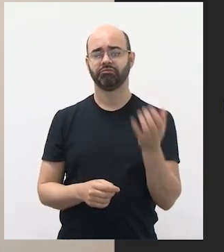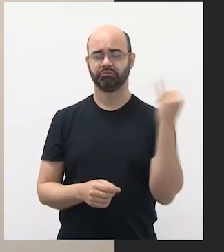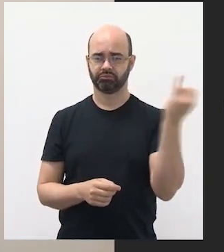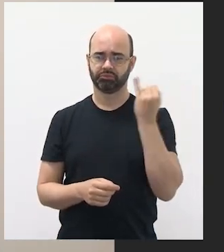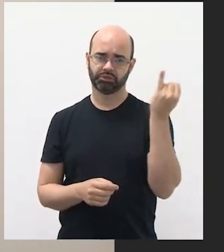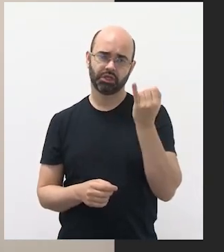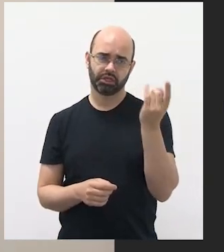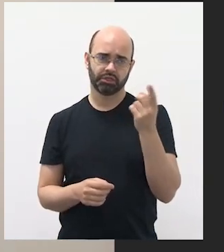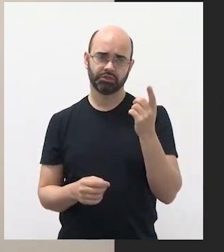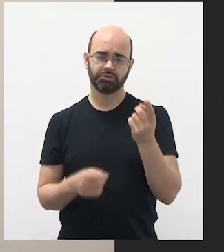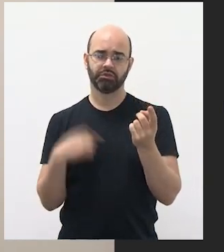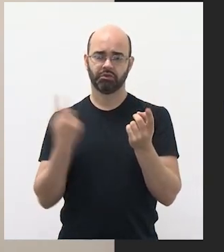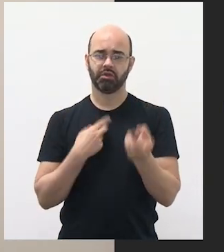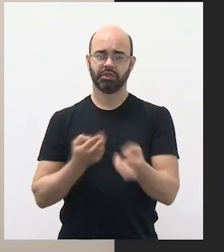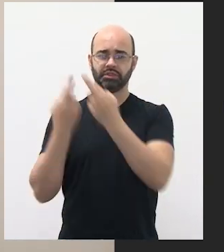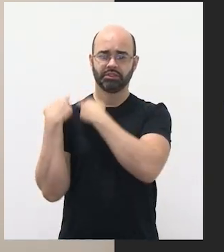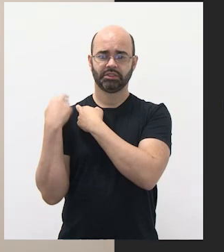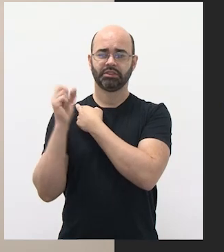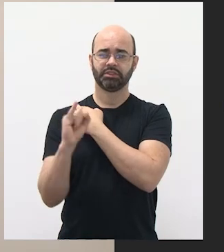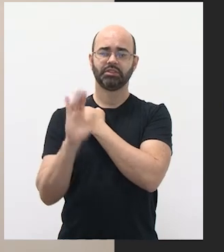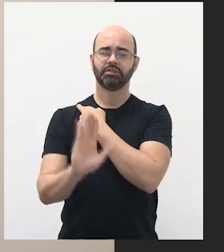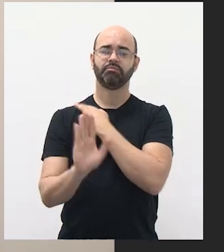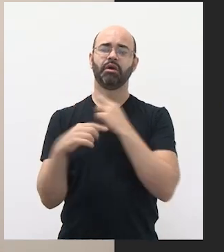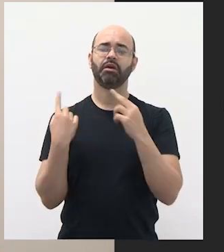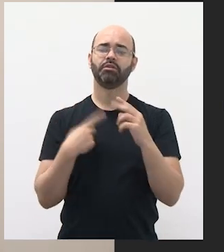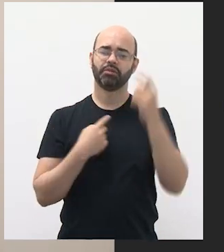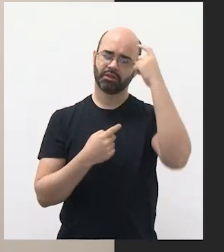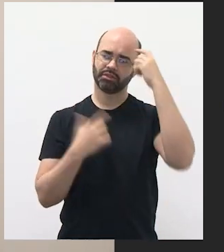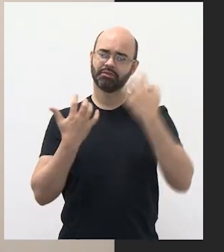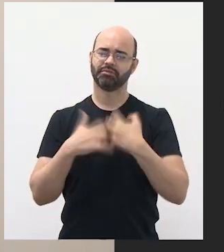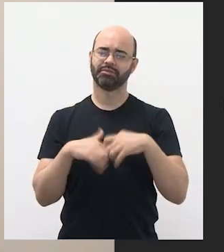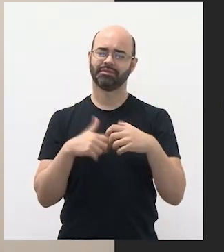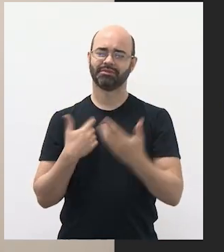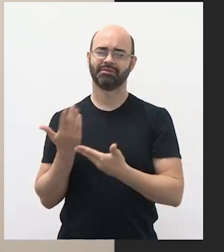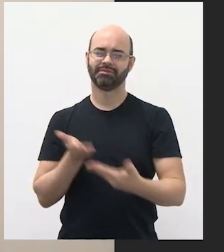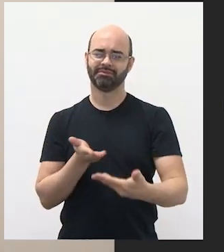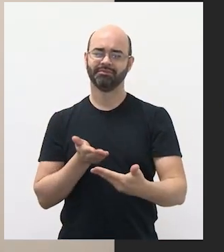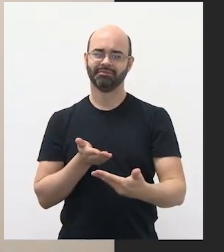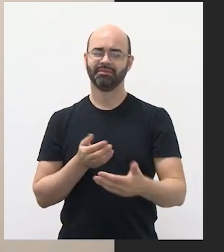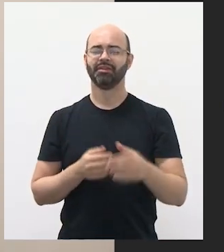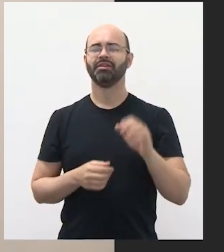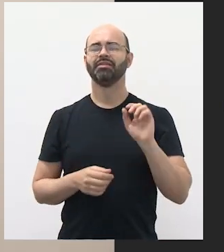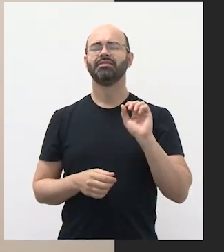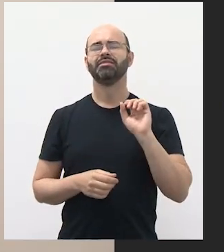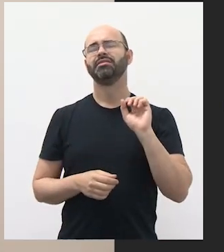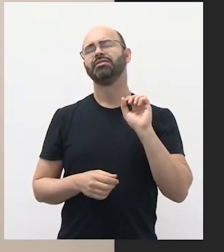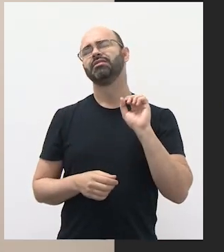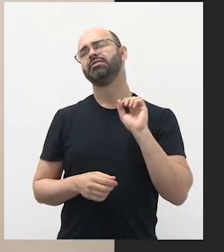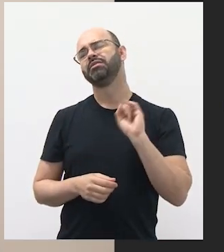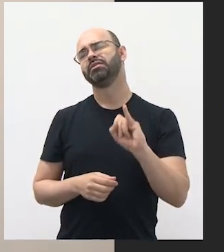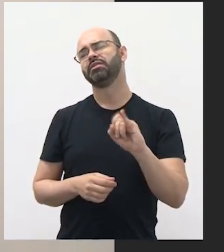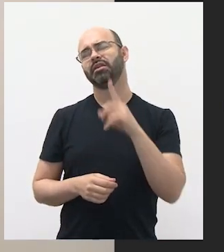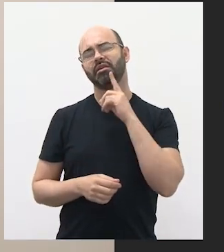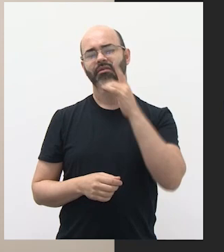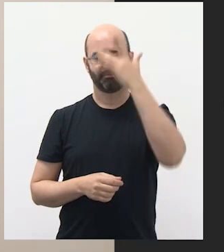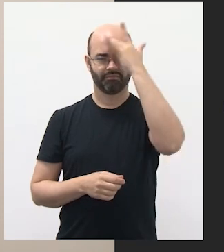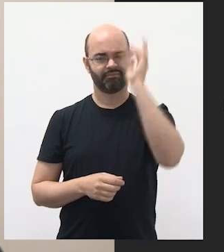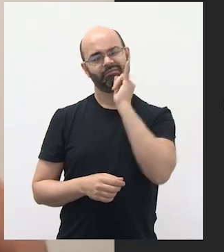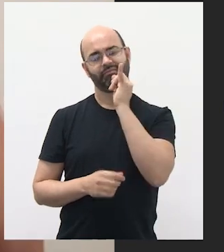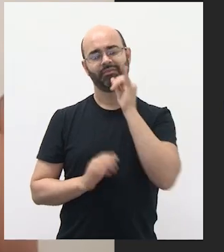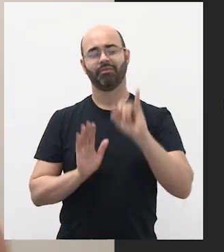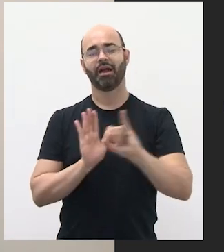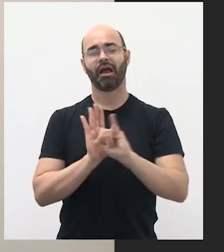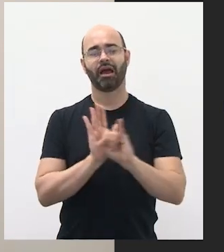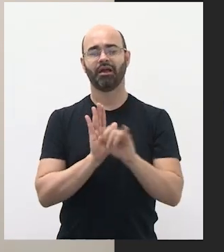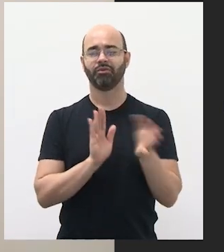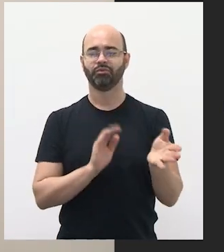quero que nós trazer para vocês, para a gente pensar, se nós não reconhecemos as identidades das nossas alunas,